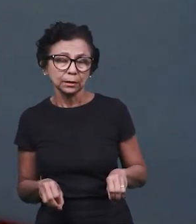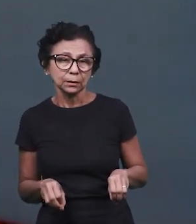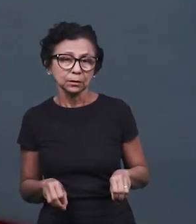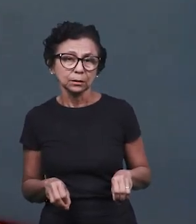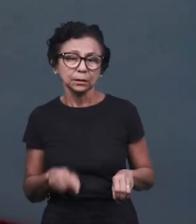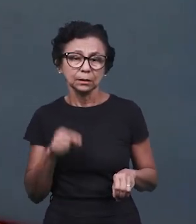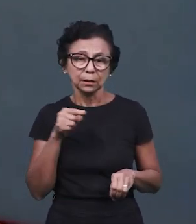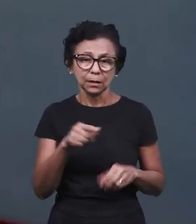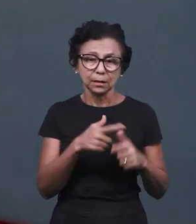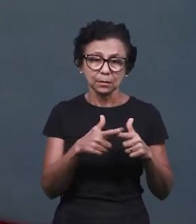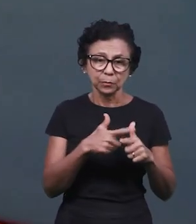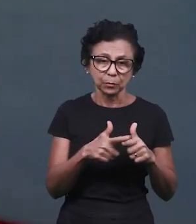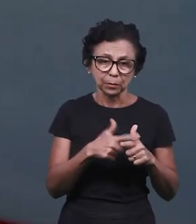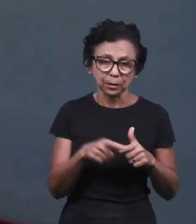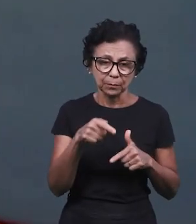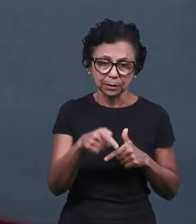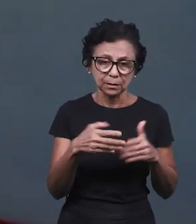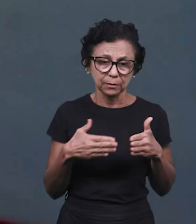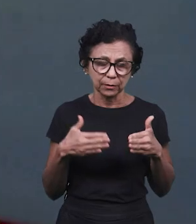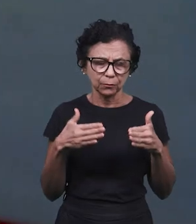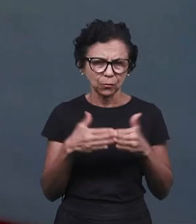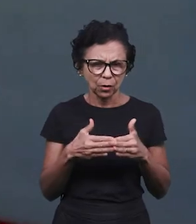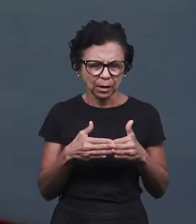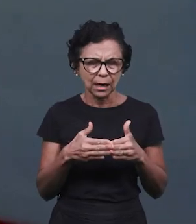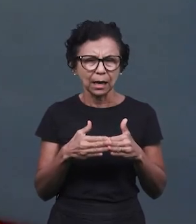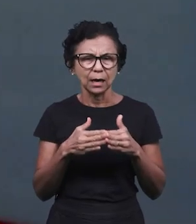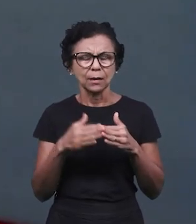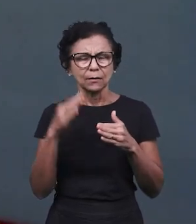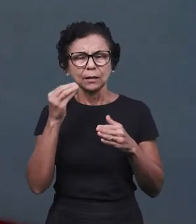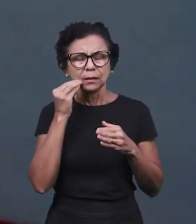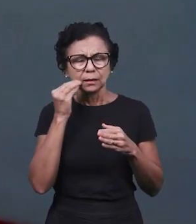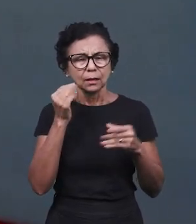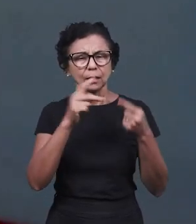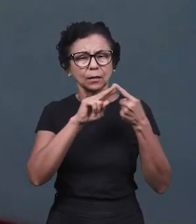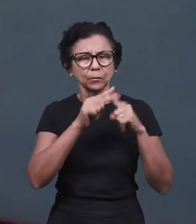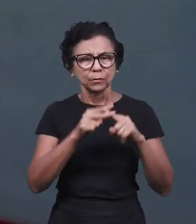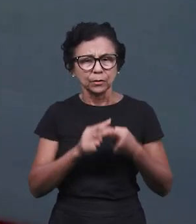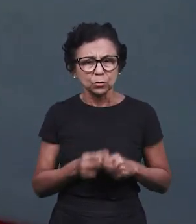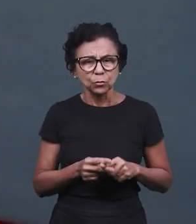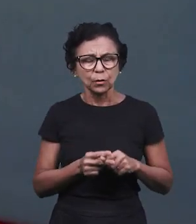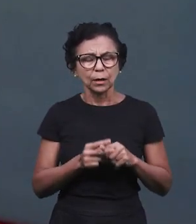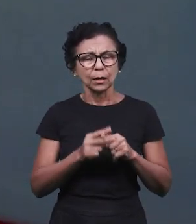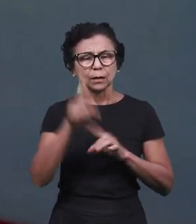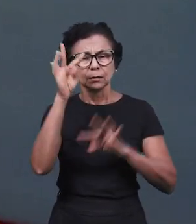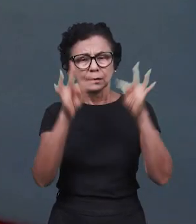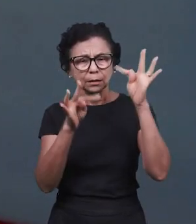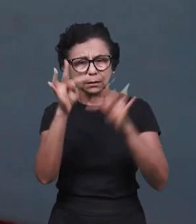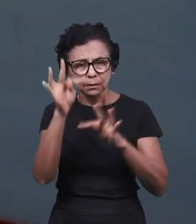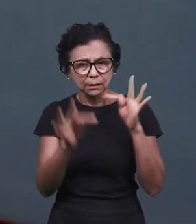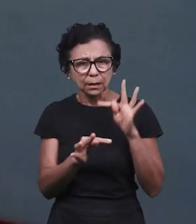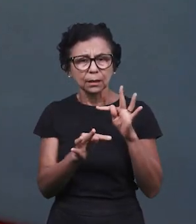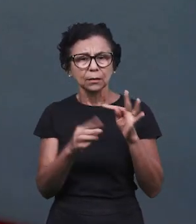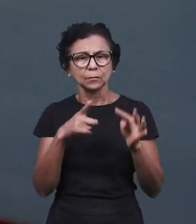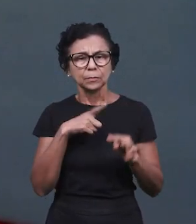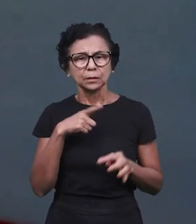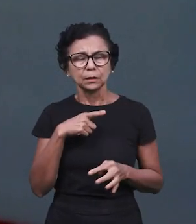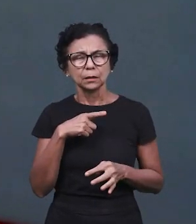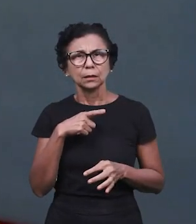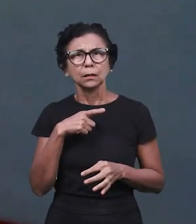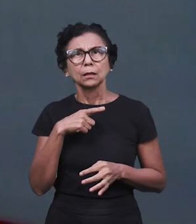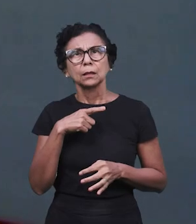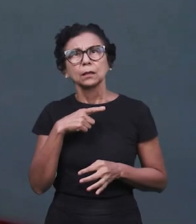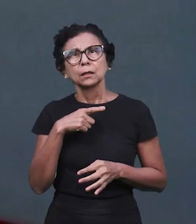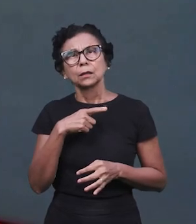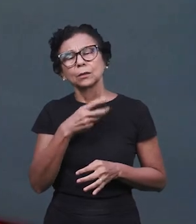daquela defasagem, você vai buscar se aperfeiçoar, tratar, para você ter as mesmas oportunidades de seus